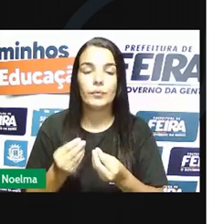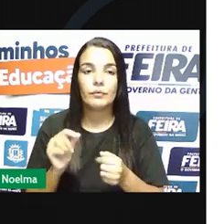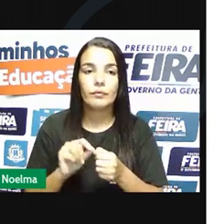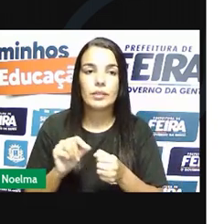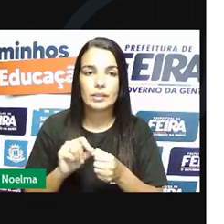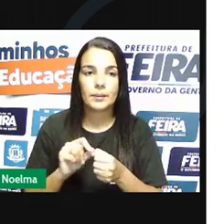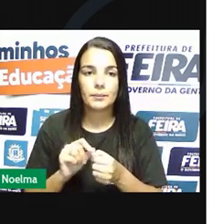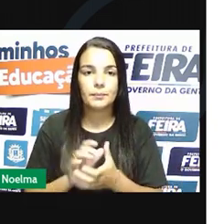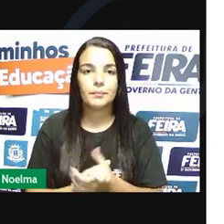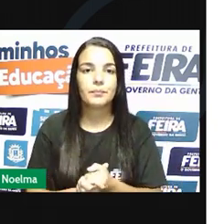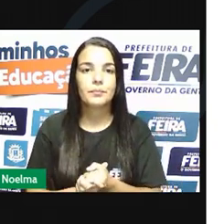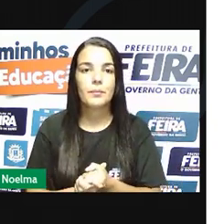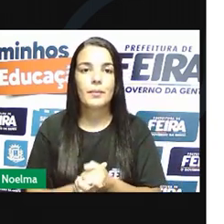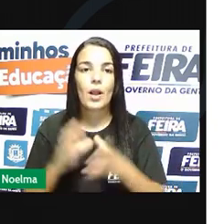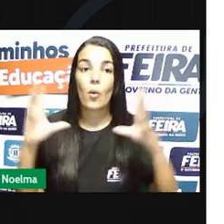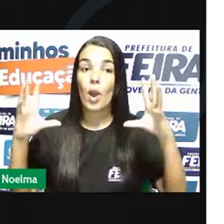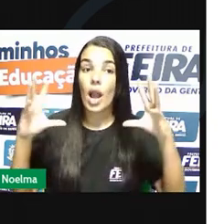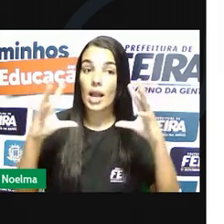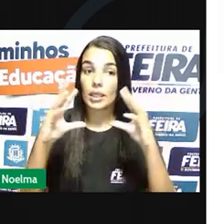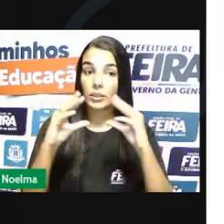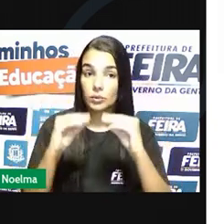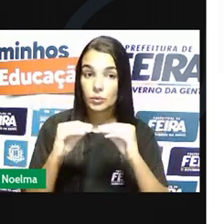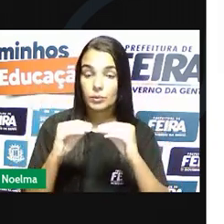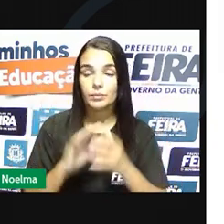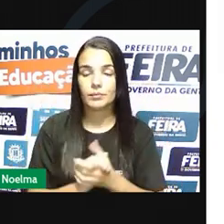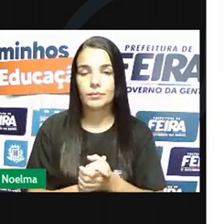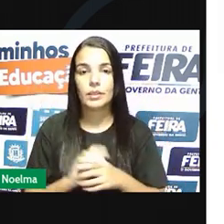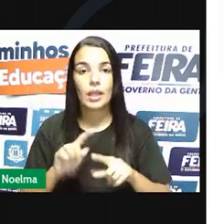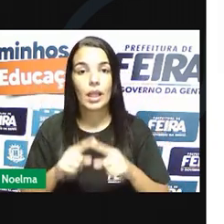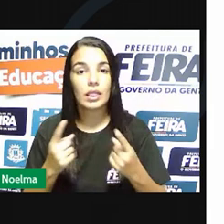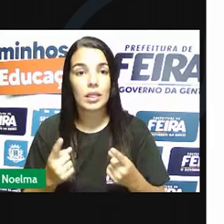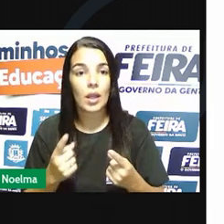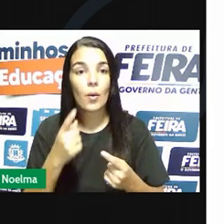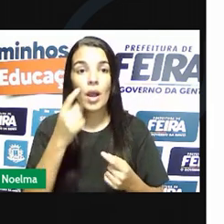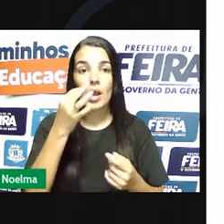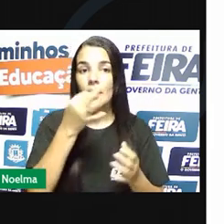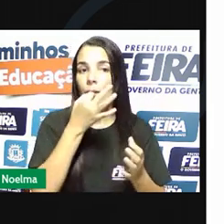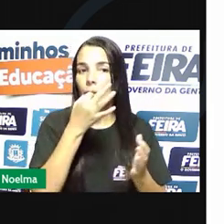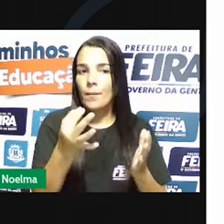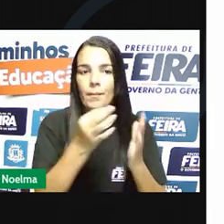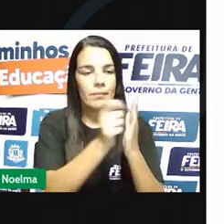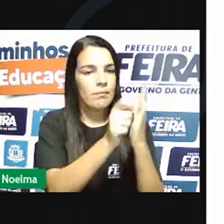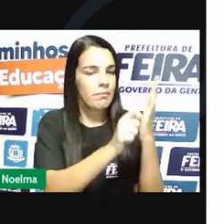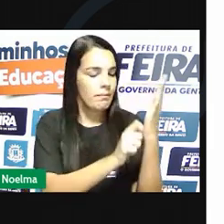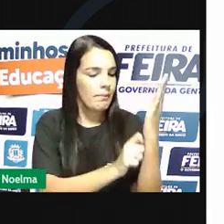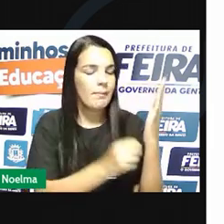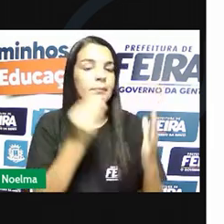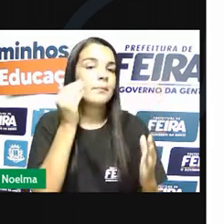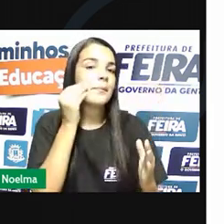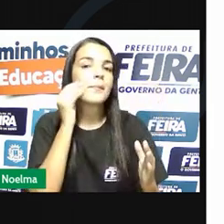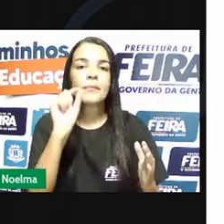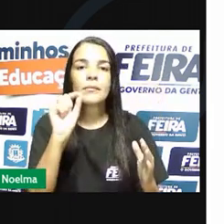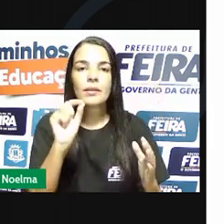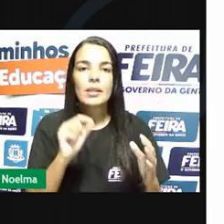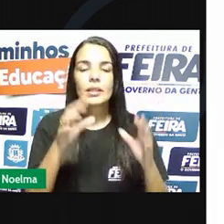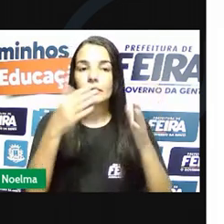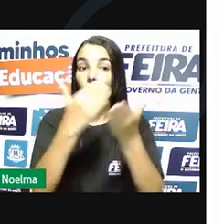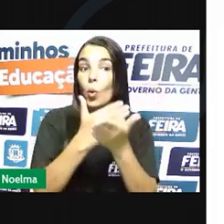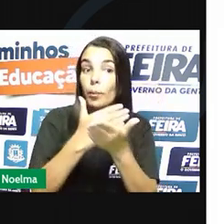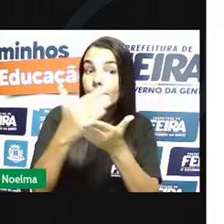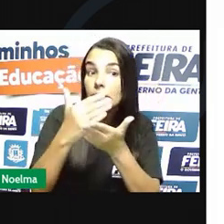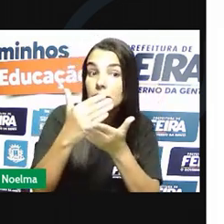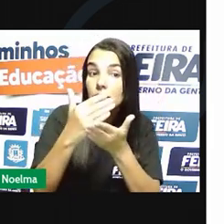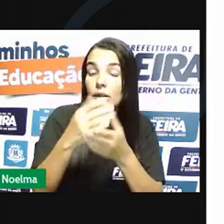de tudo que você apresentou. Então vejam, de modo geral, a dissertação argumentativa tem essa função. Apresentar, então, o tema